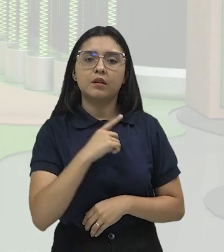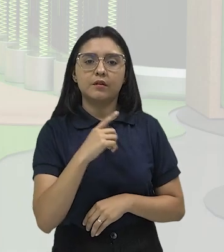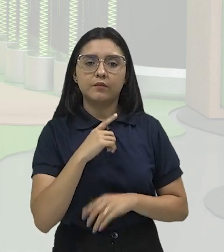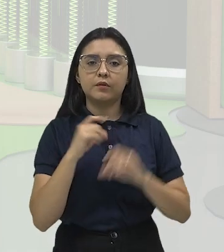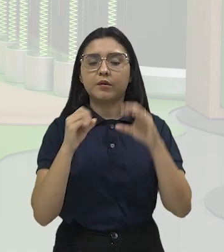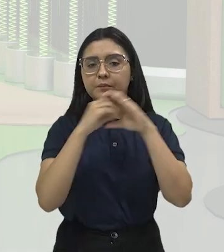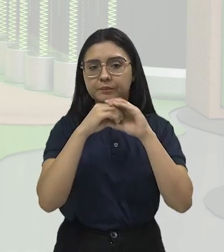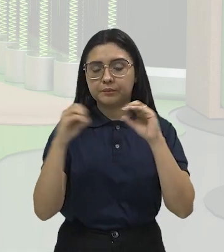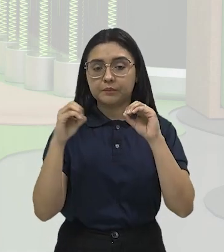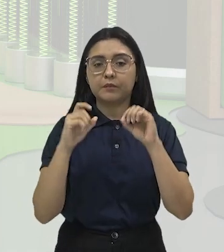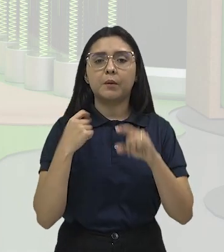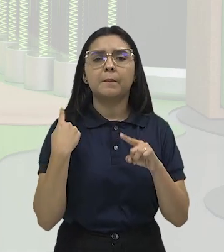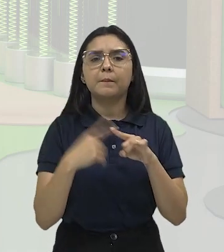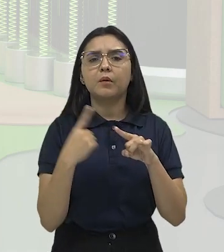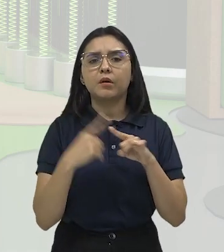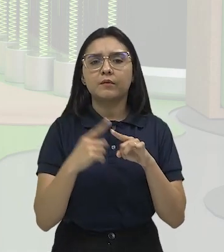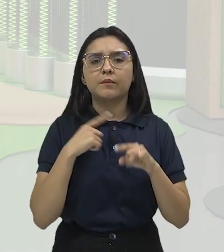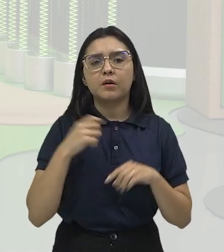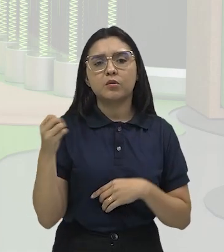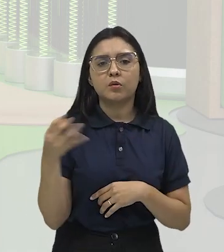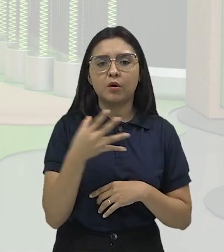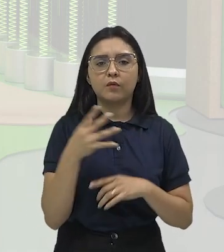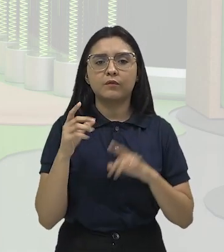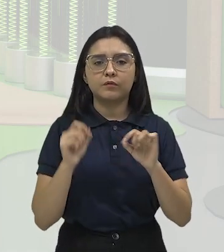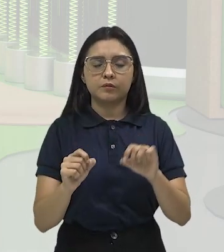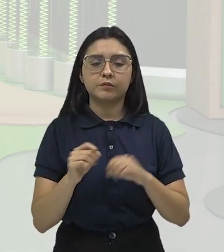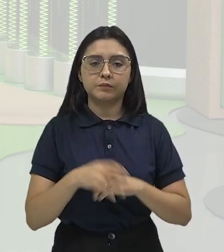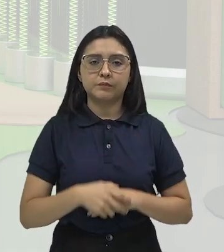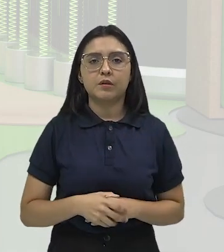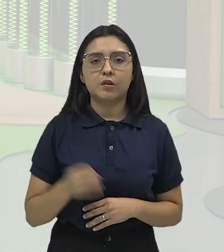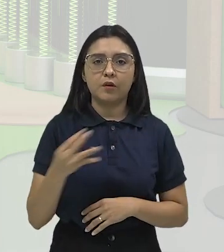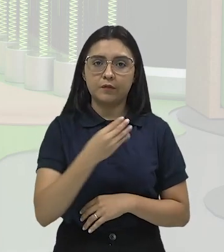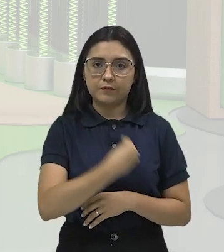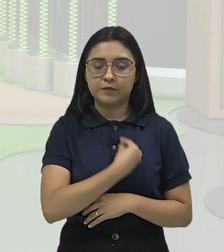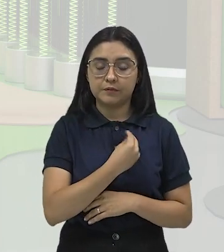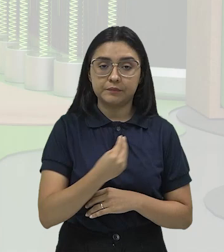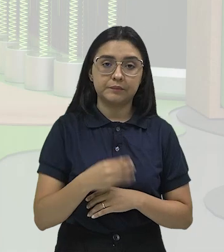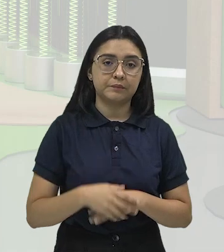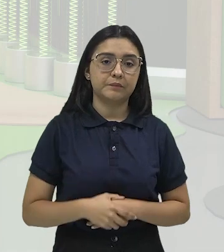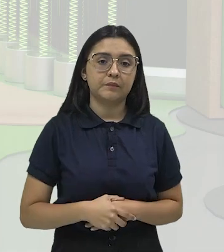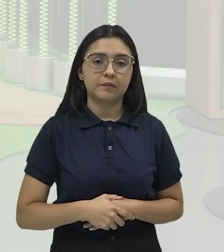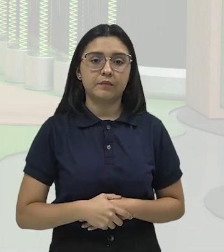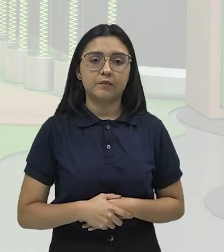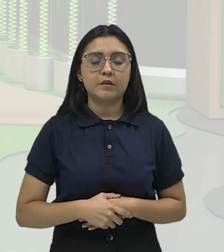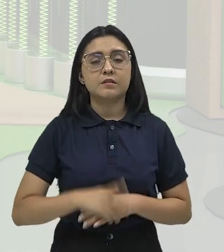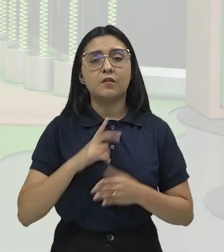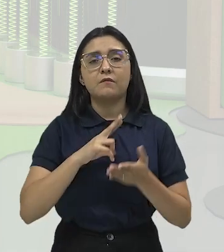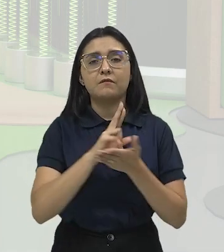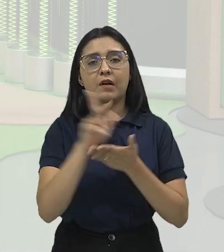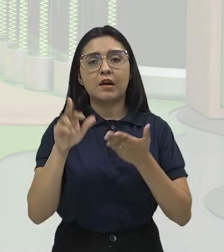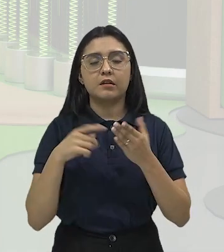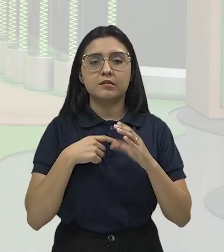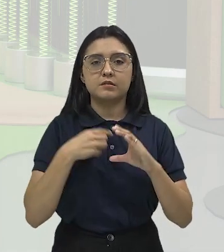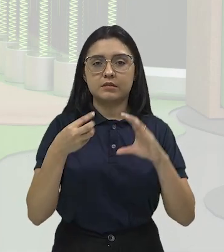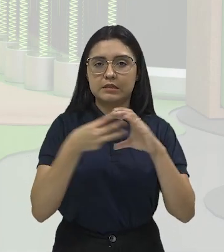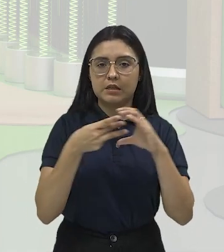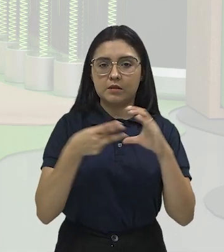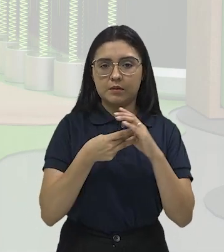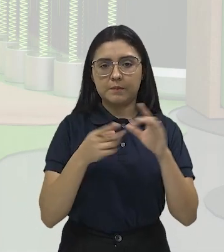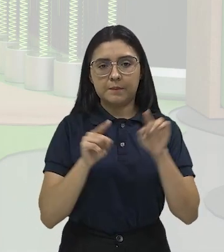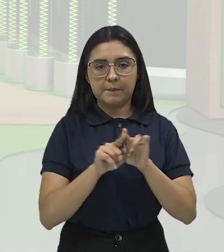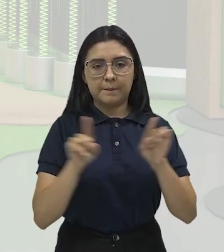dividir, certo? Porque vai gerar um novo indivíduo, né? Então, esse novo indivíduo é formado por muitas células. Só